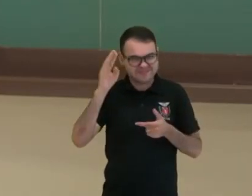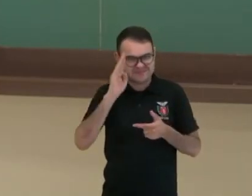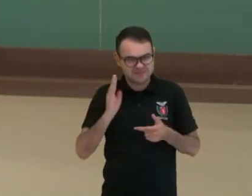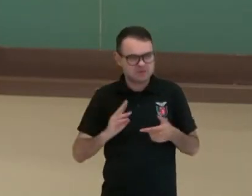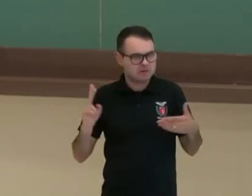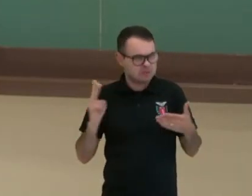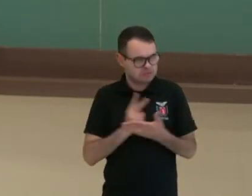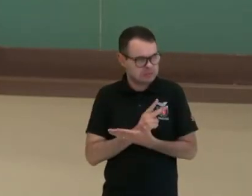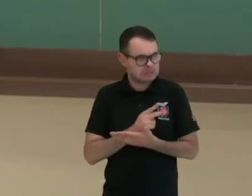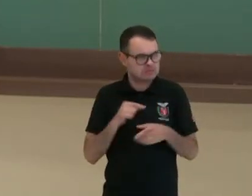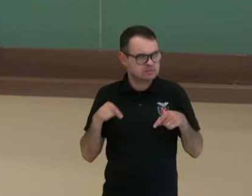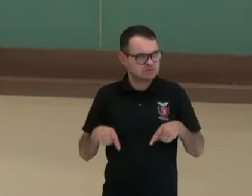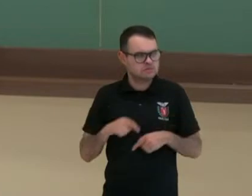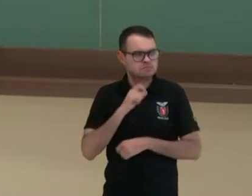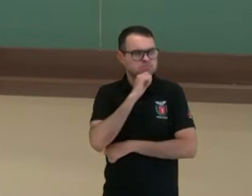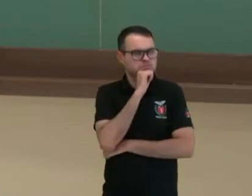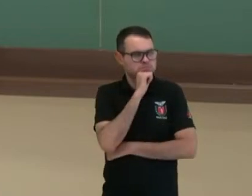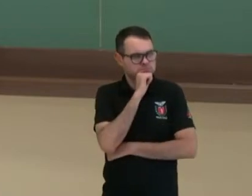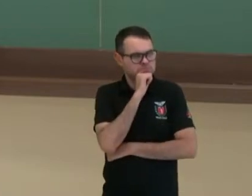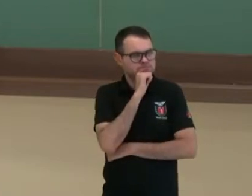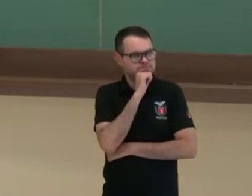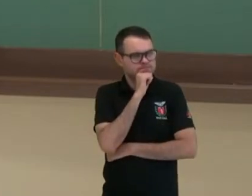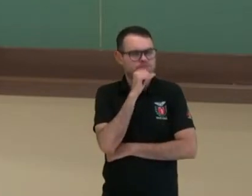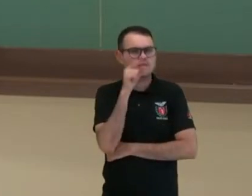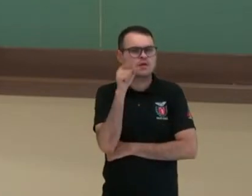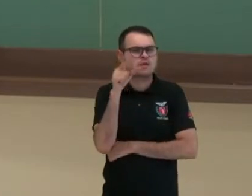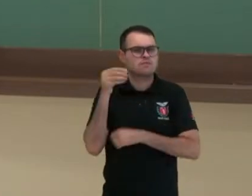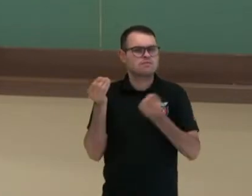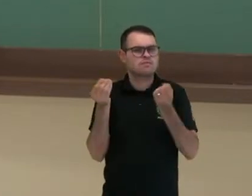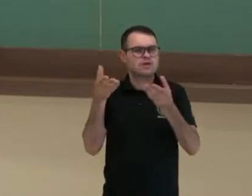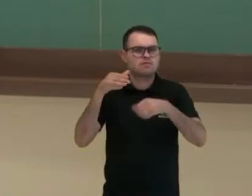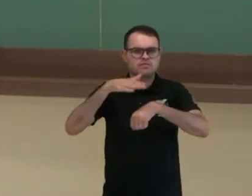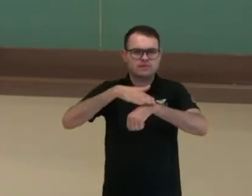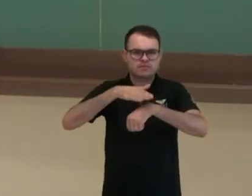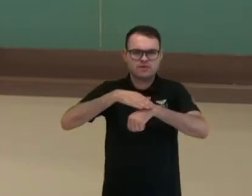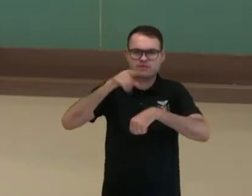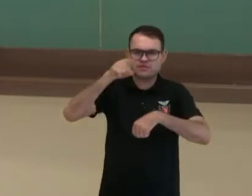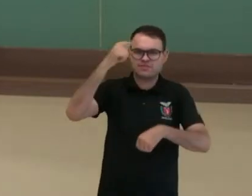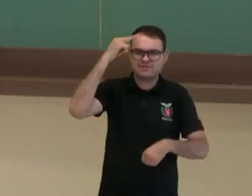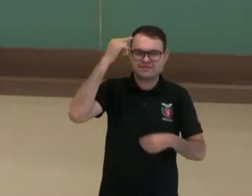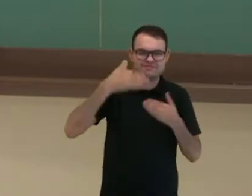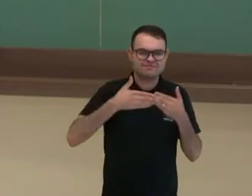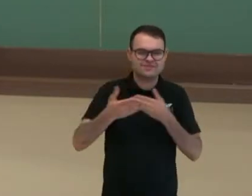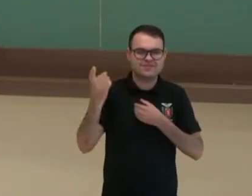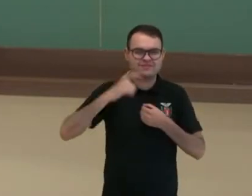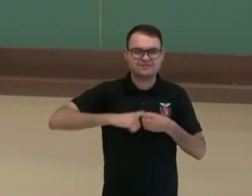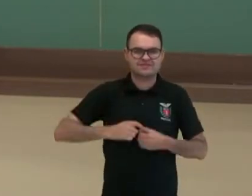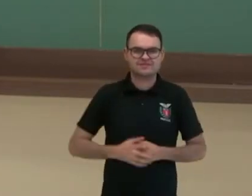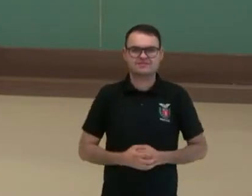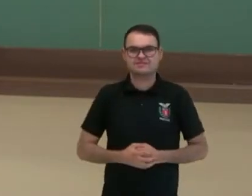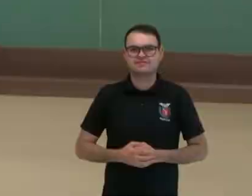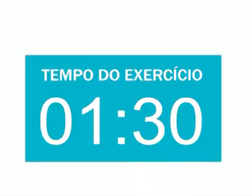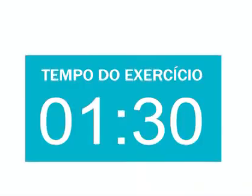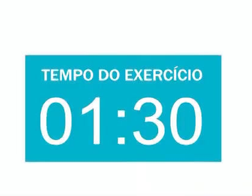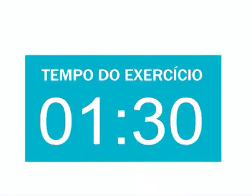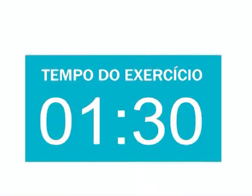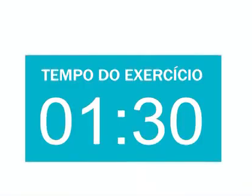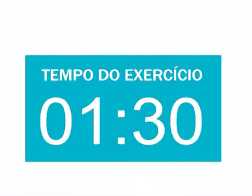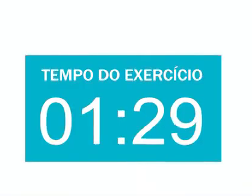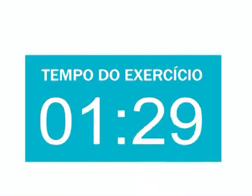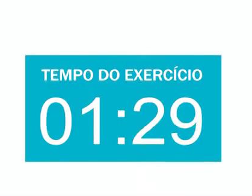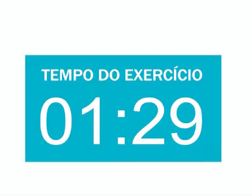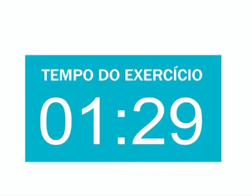nosso país? Eu vou dar um tempinho para você pensar e eu já retorno.